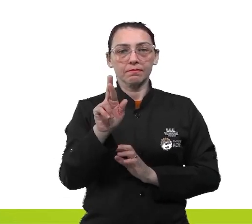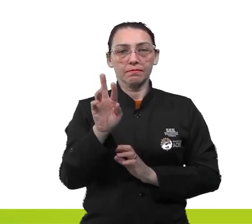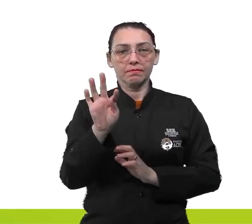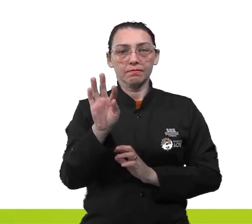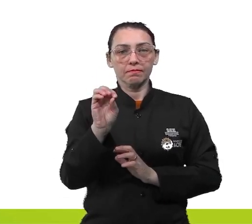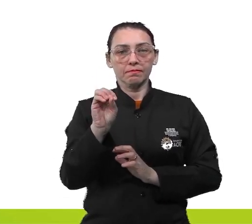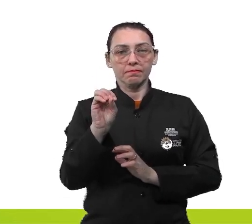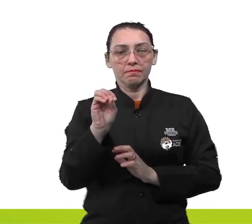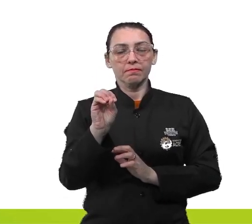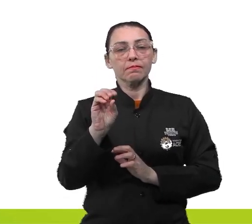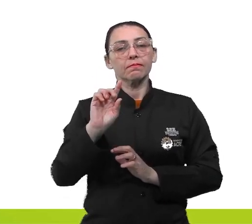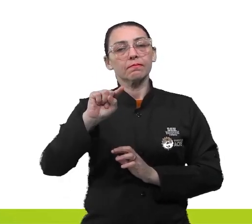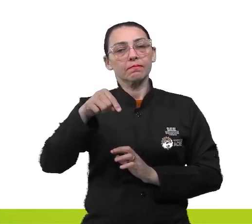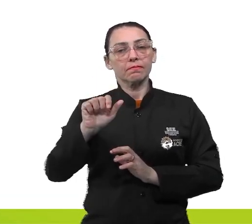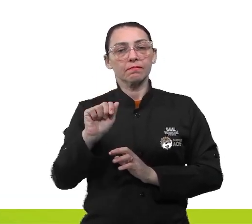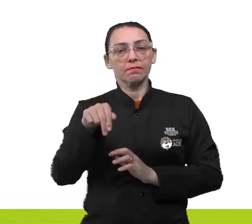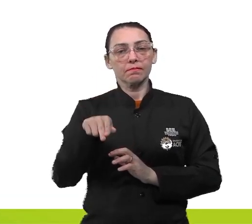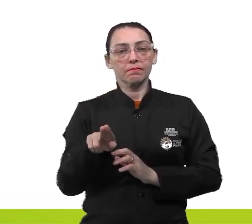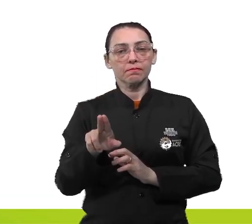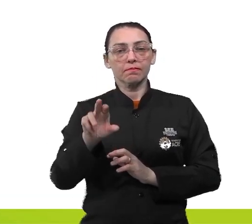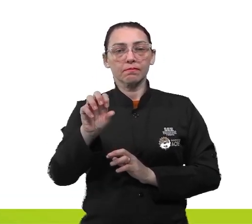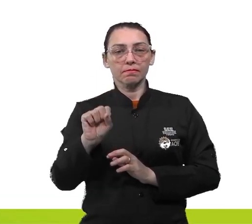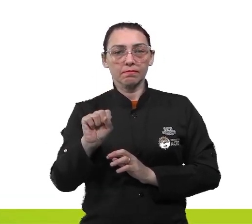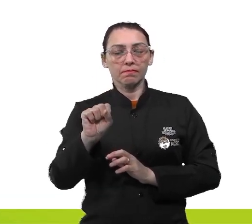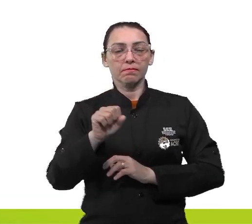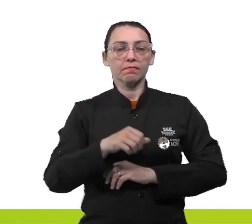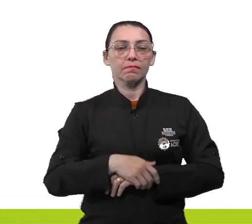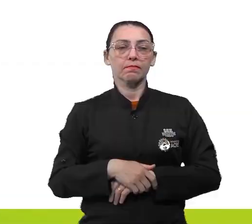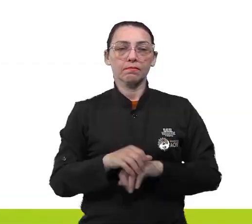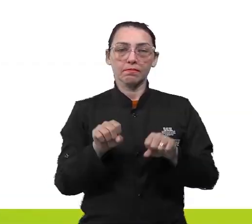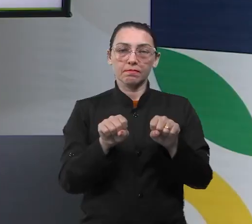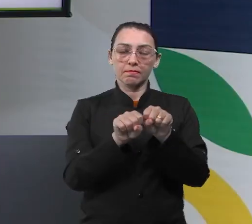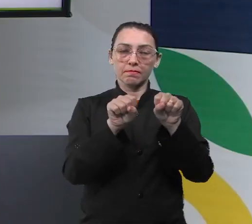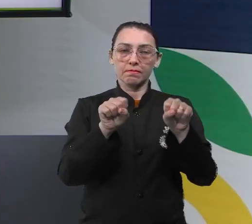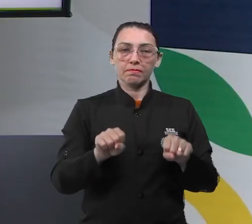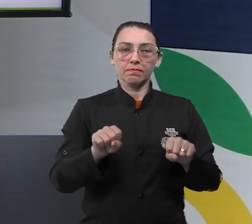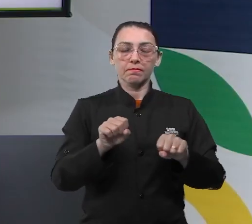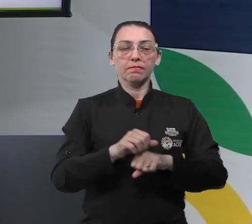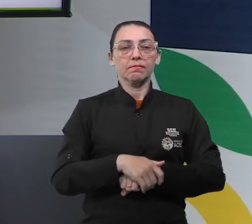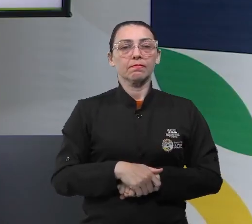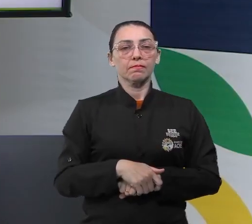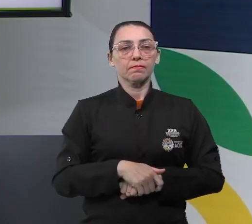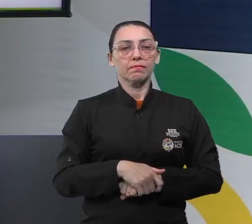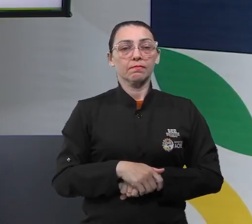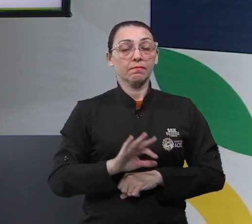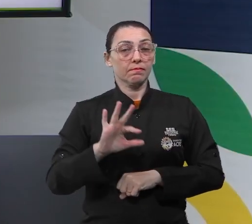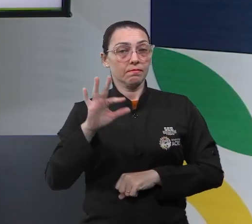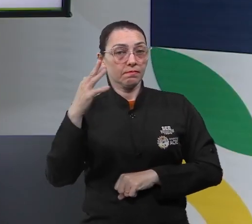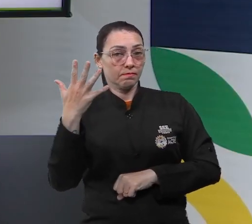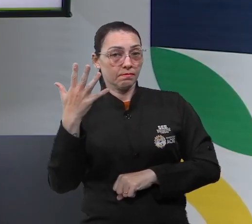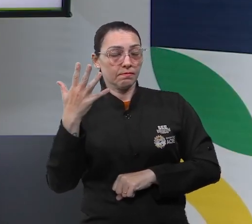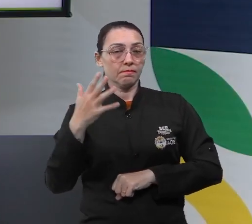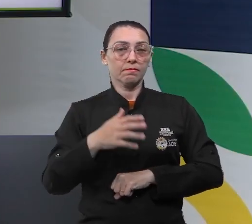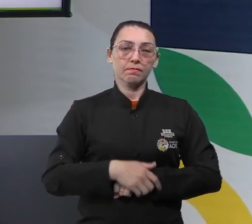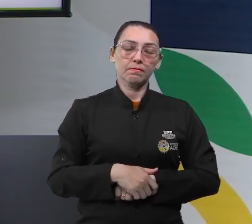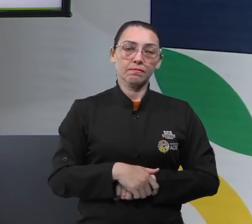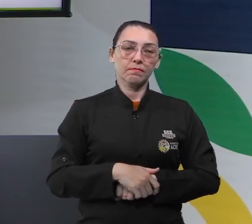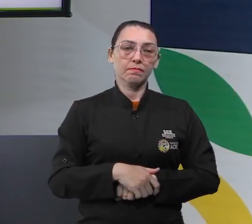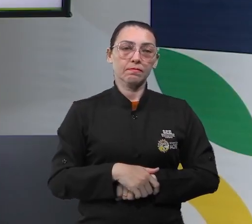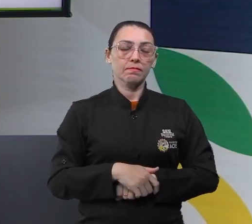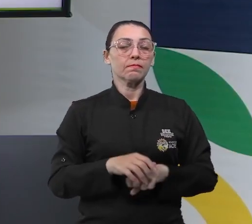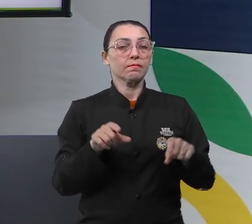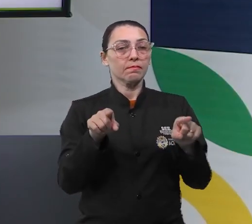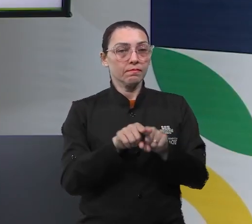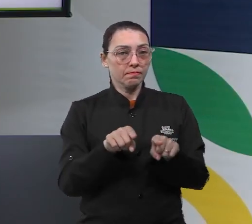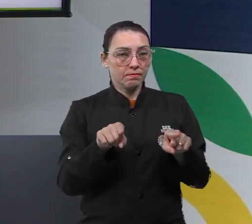e o ânus, tá? Então, esse aí é o sistema digestório. Acontece que o sistema digestório